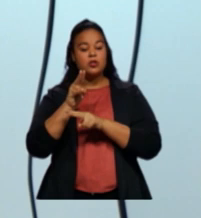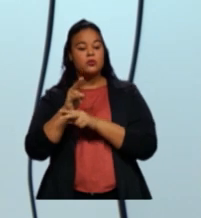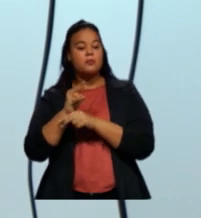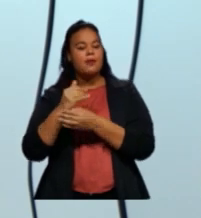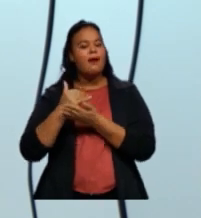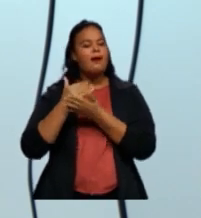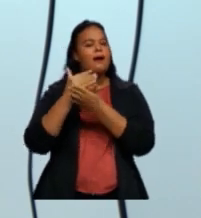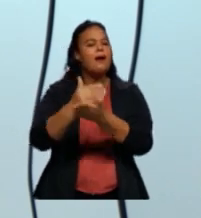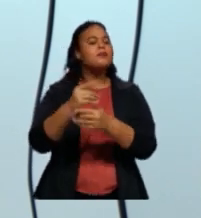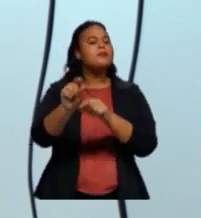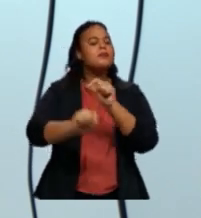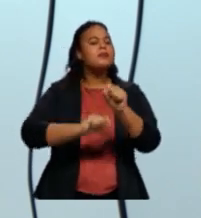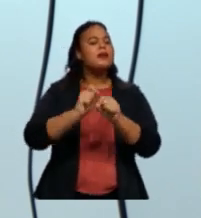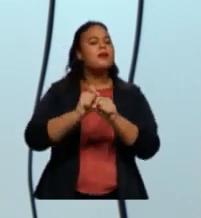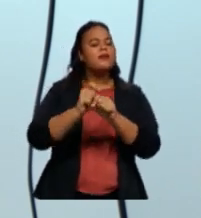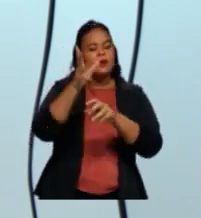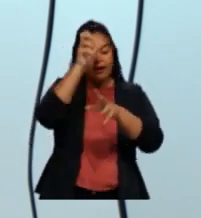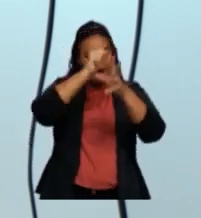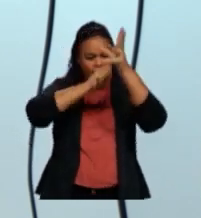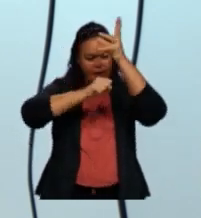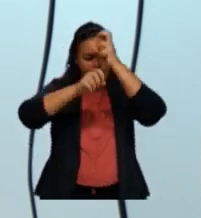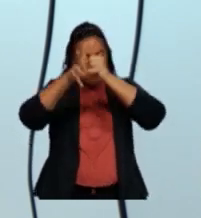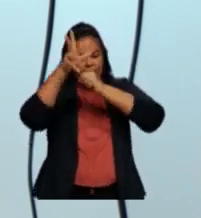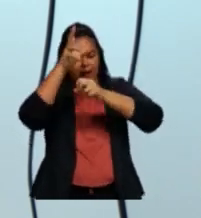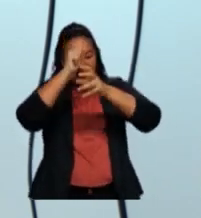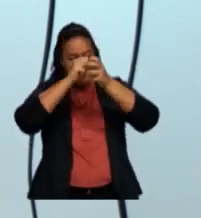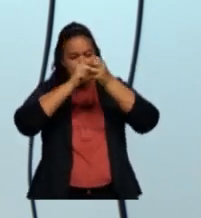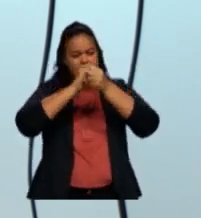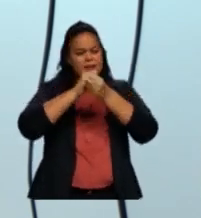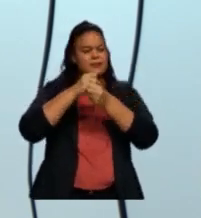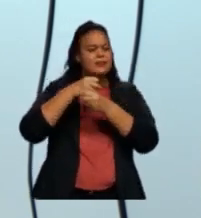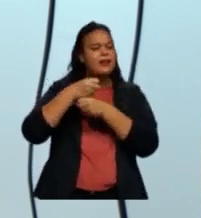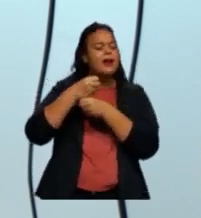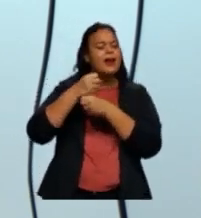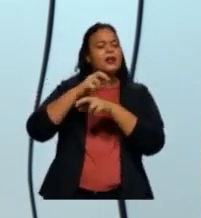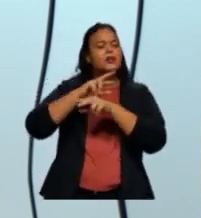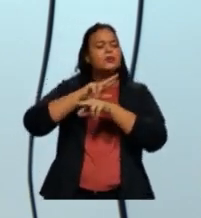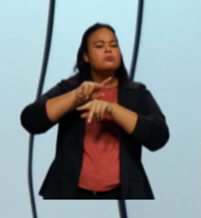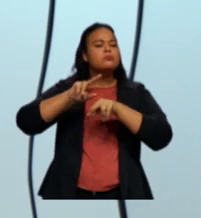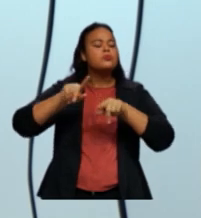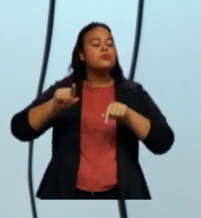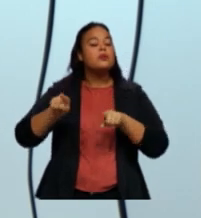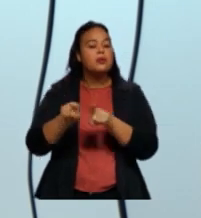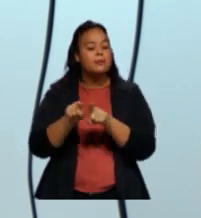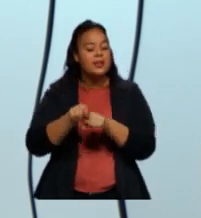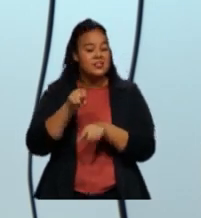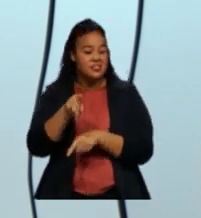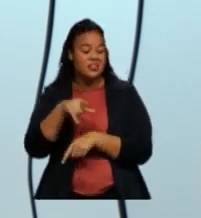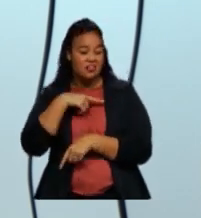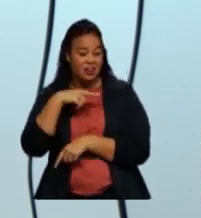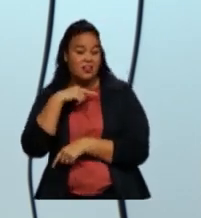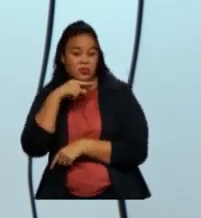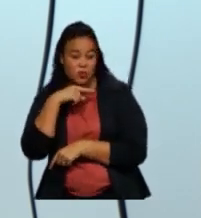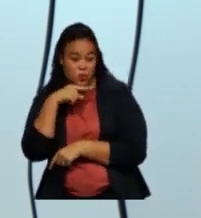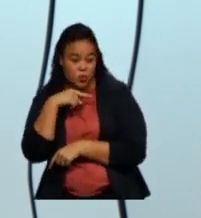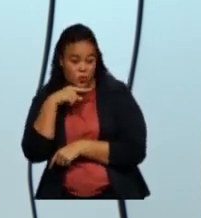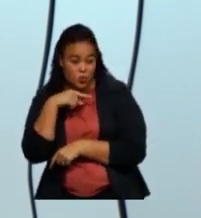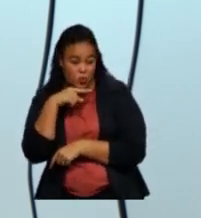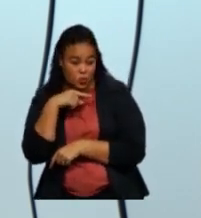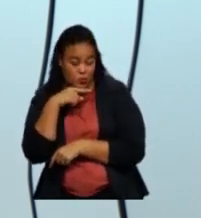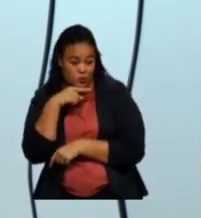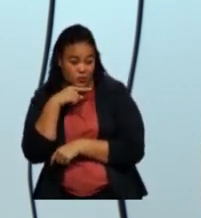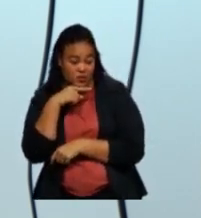transformações. Qualquer dúvida, fale com seu pai, sua mãe, seu irmão, sua irmã mais velha, seu